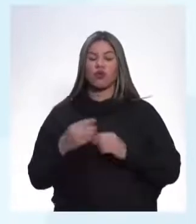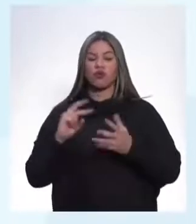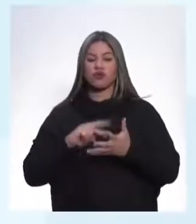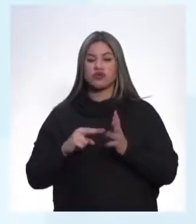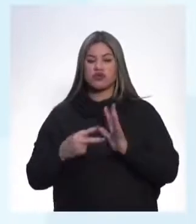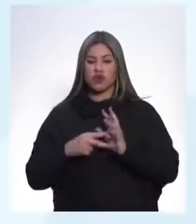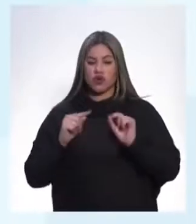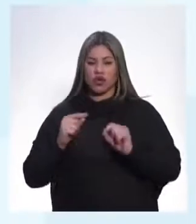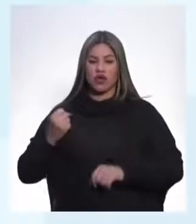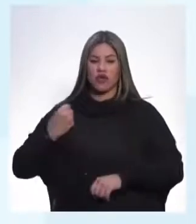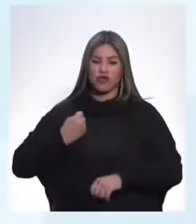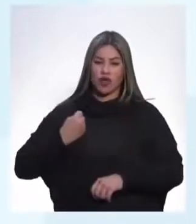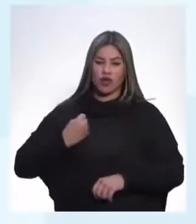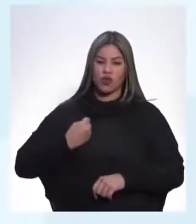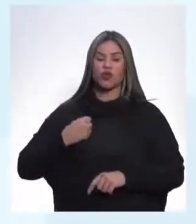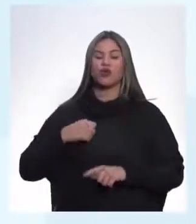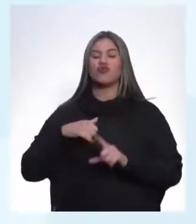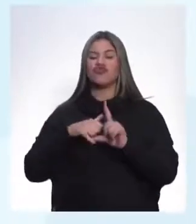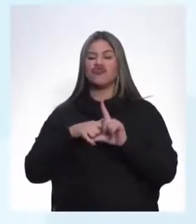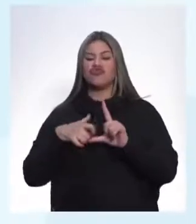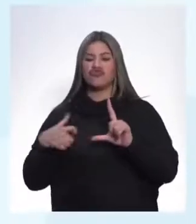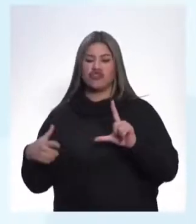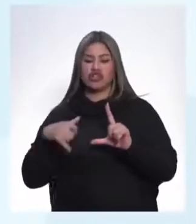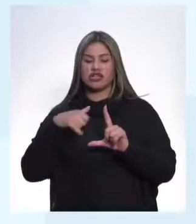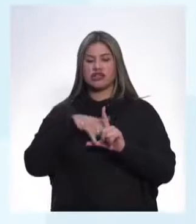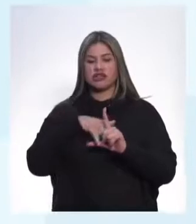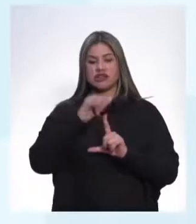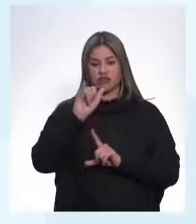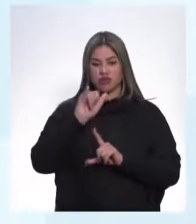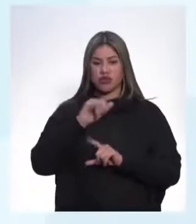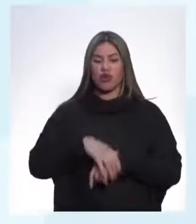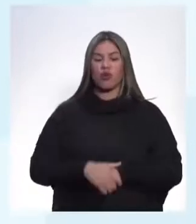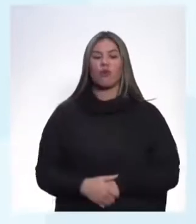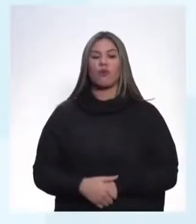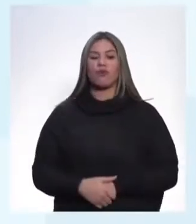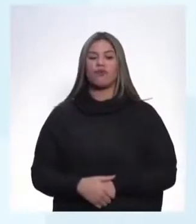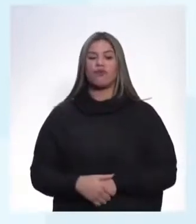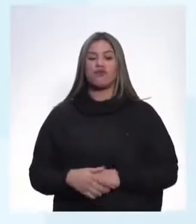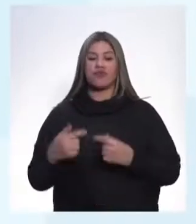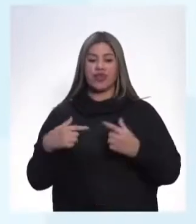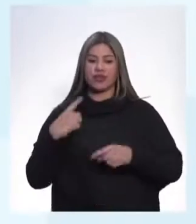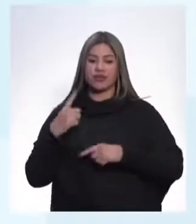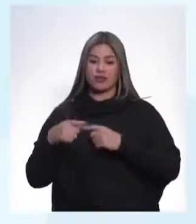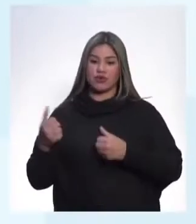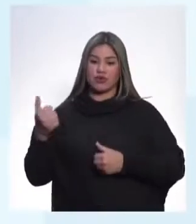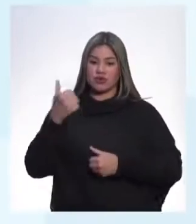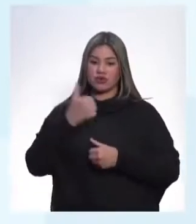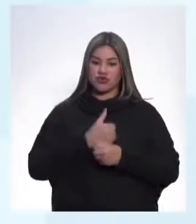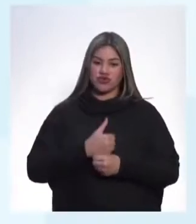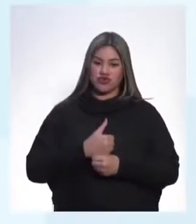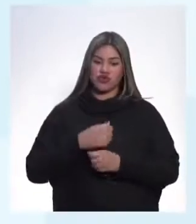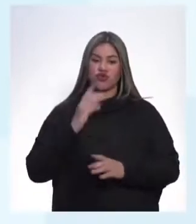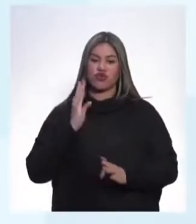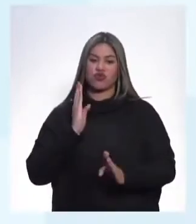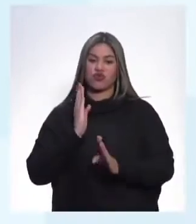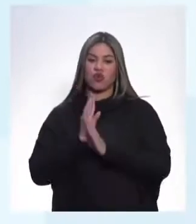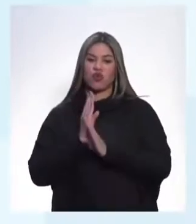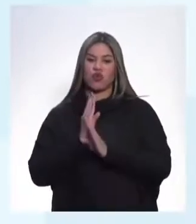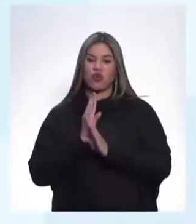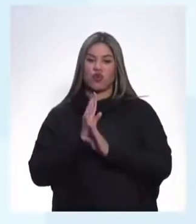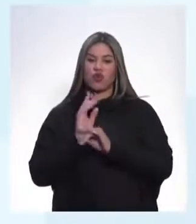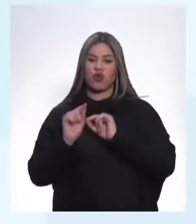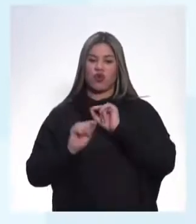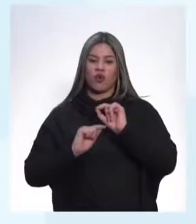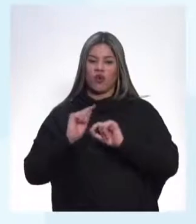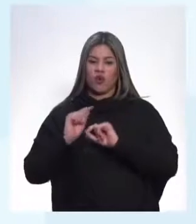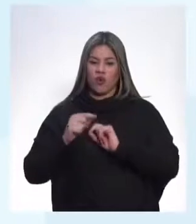de x e y, certo? Que se eu fizer a substituição, eu vou encontrar ali